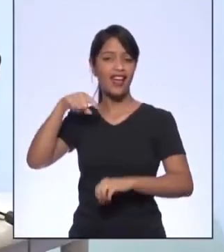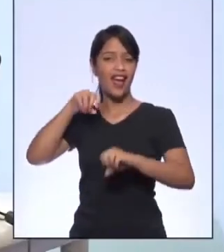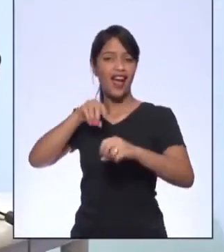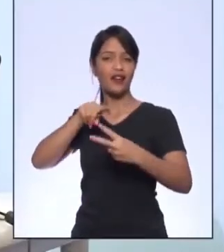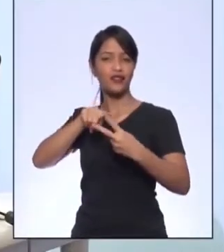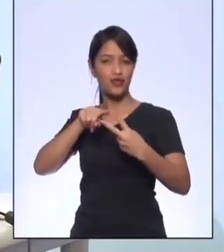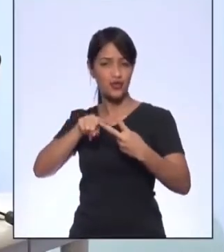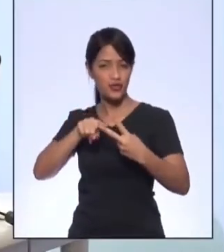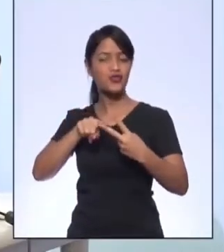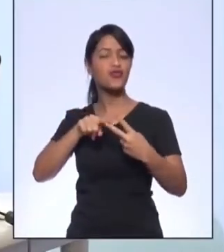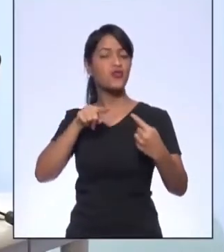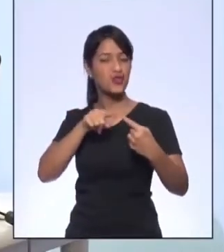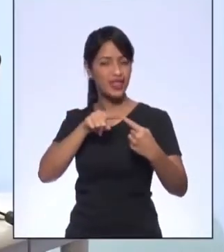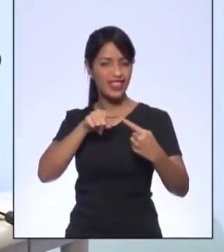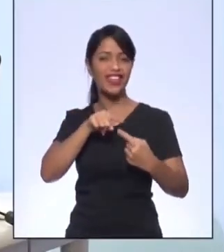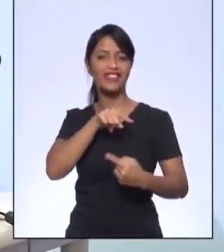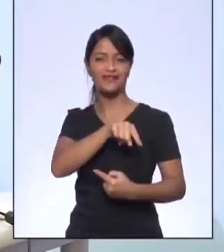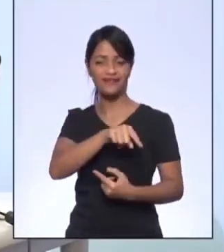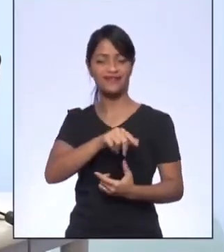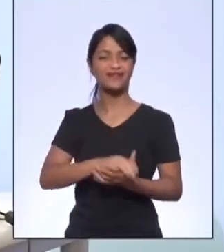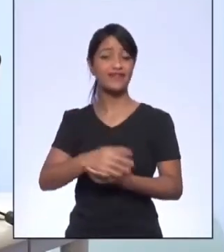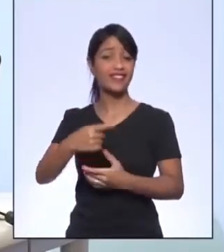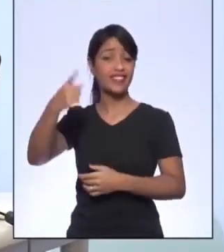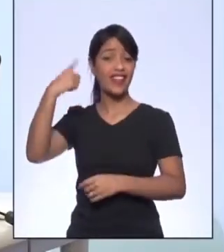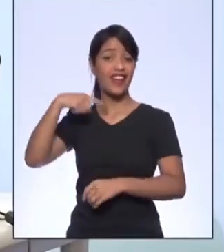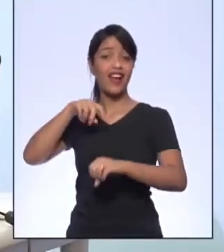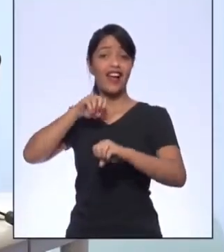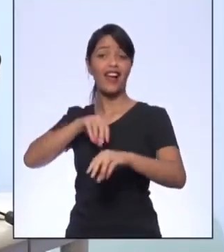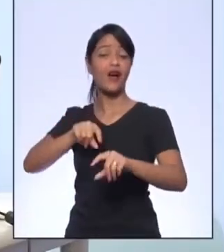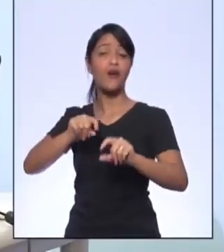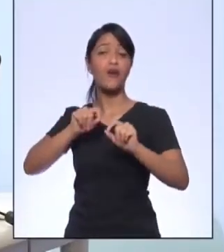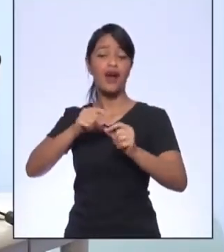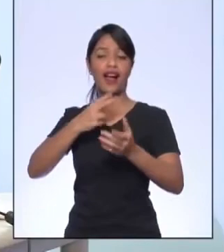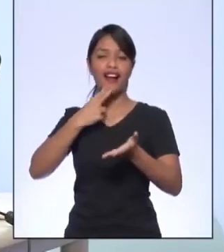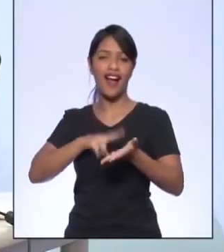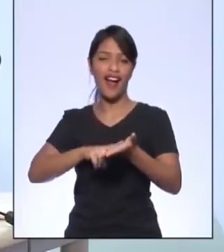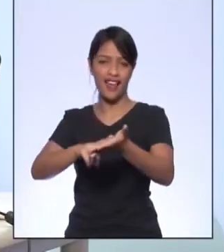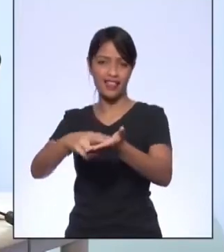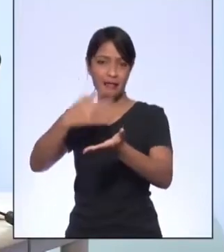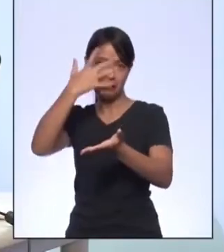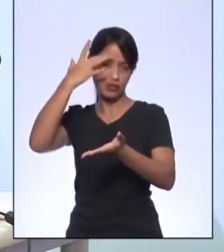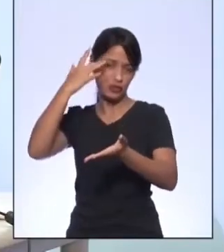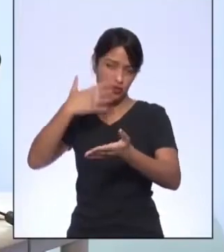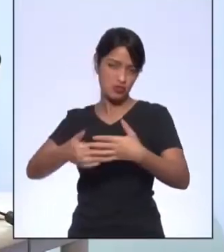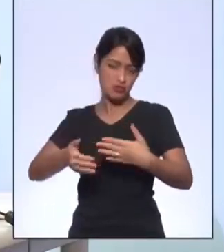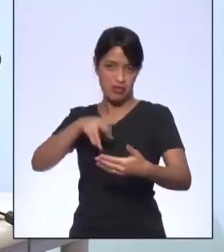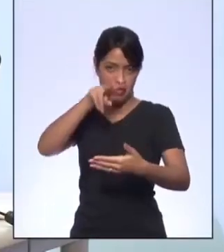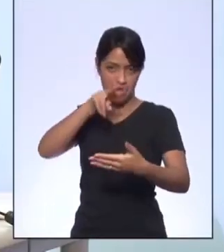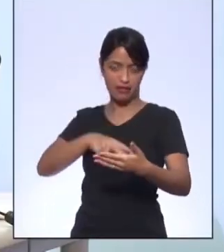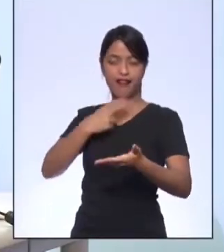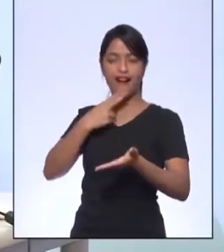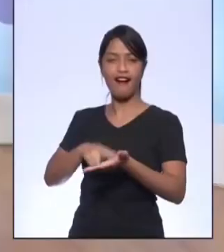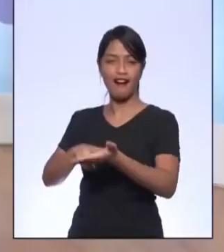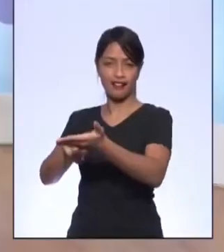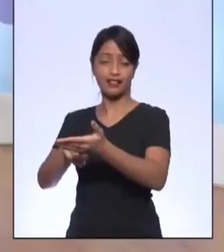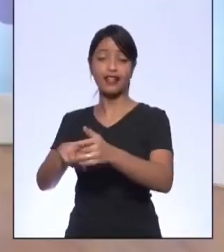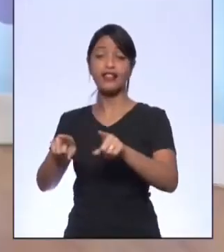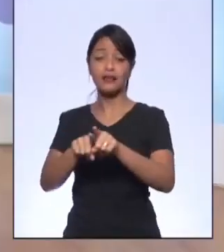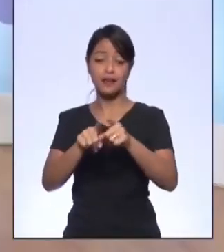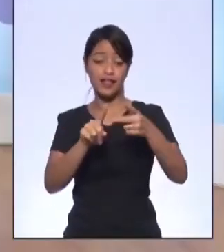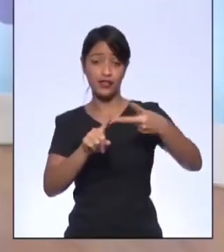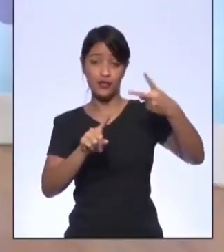Sim. Andréia? Que era uma carta, mas era uma carta ao leitor, Sim, carta de leitor. isso. E você também falou de lei, né? Aham. E aí